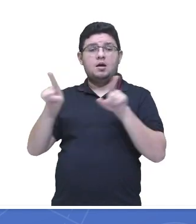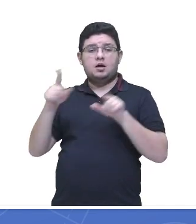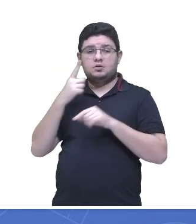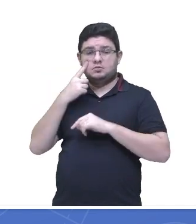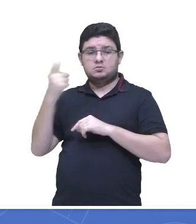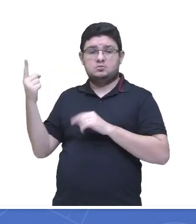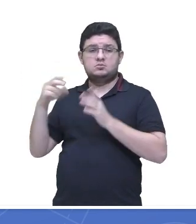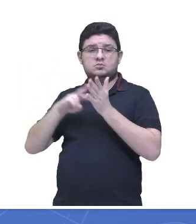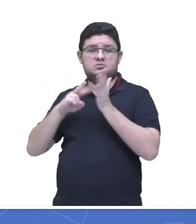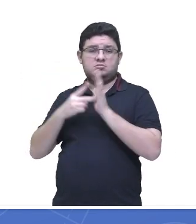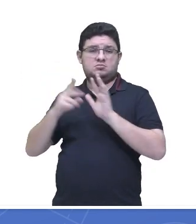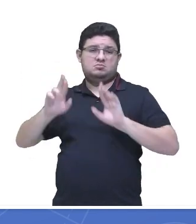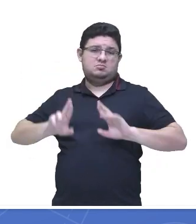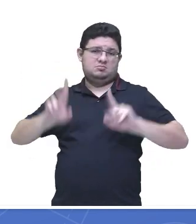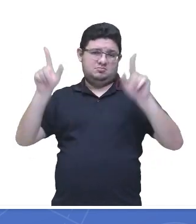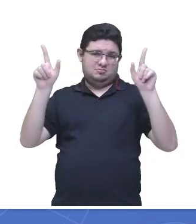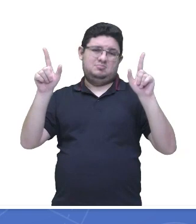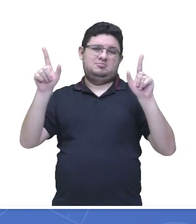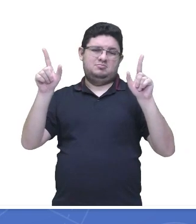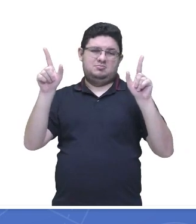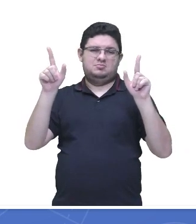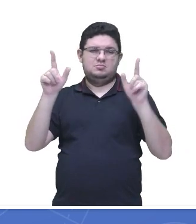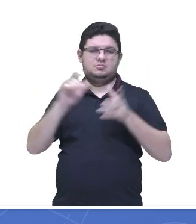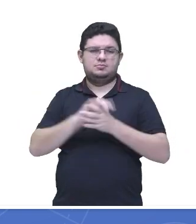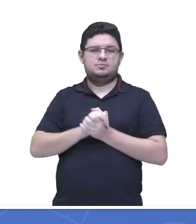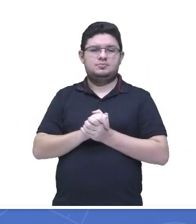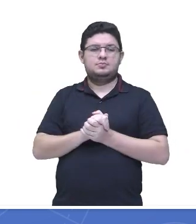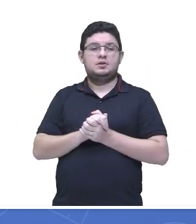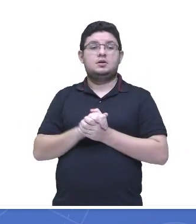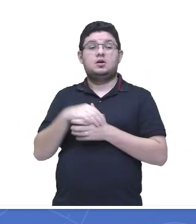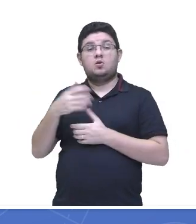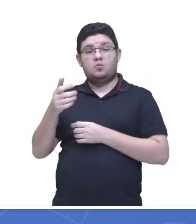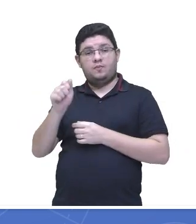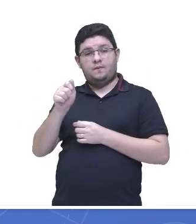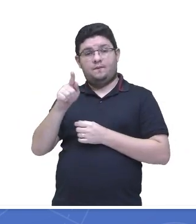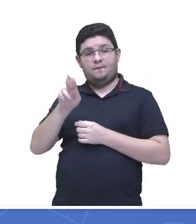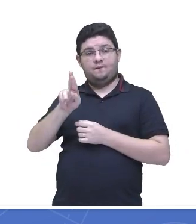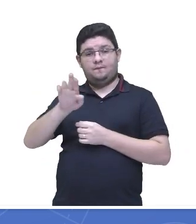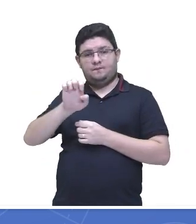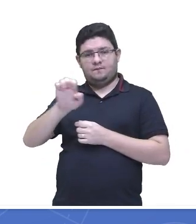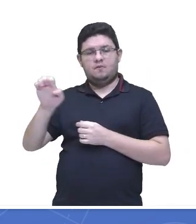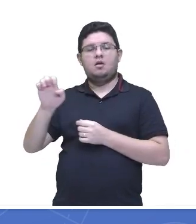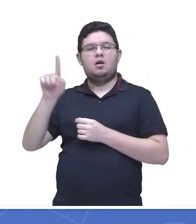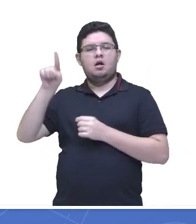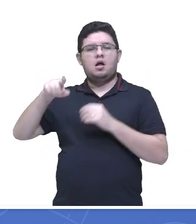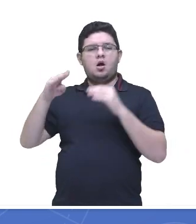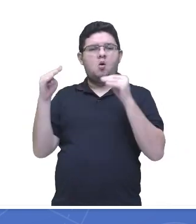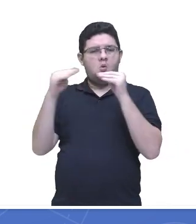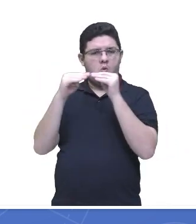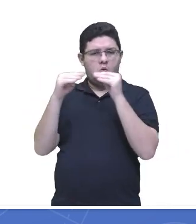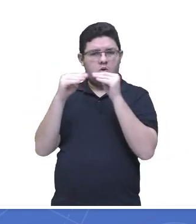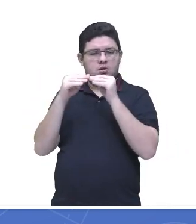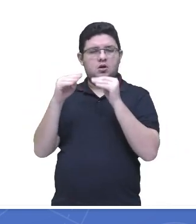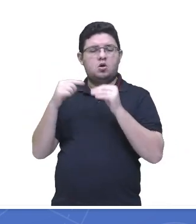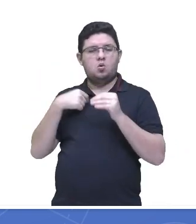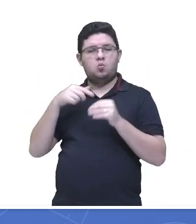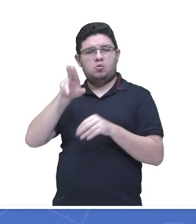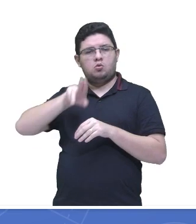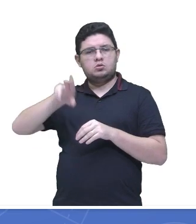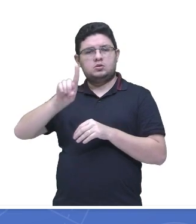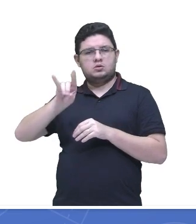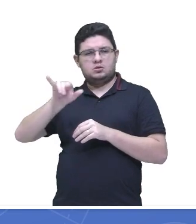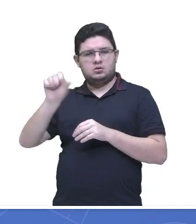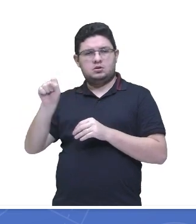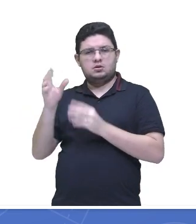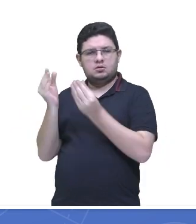mudar o significado daquela palavra. Então, agree é concordar. Como eu utilizei o this, eu já mudei o significado.